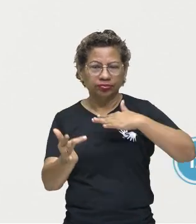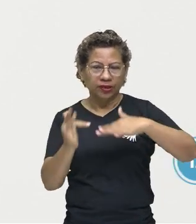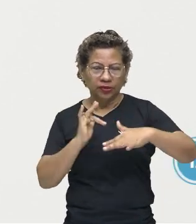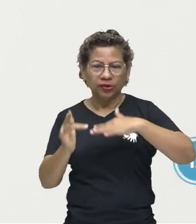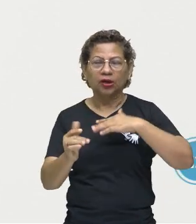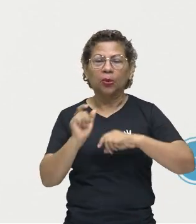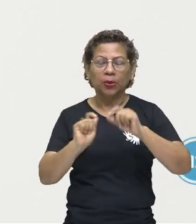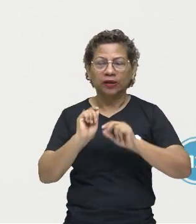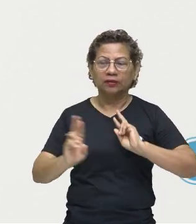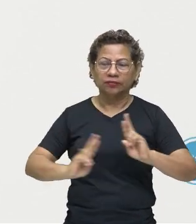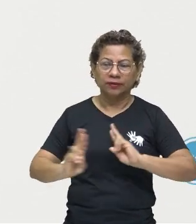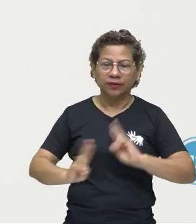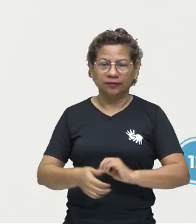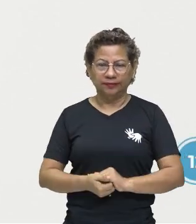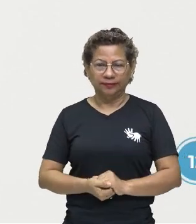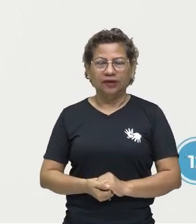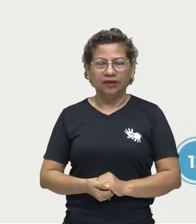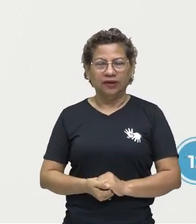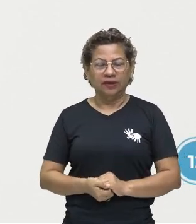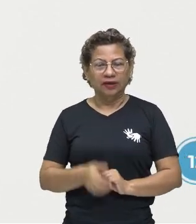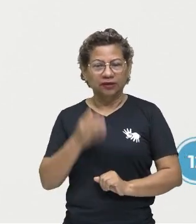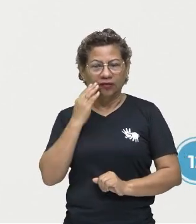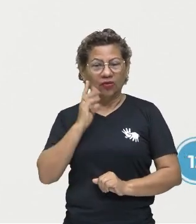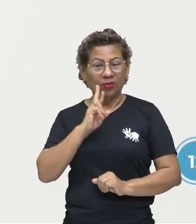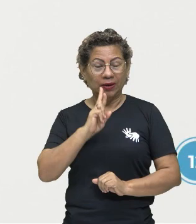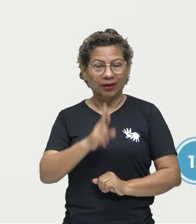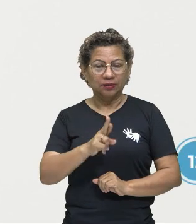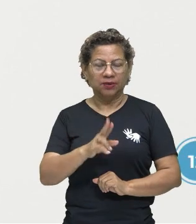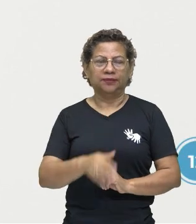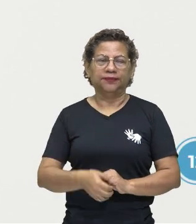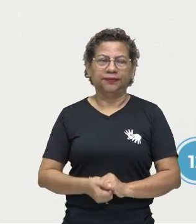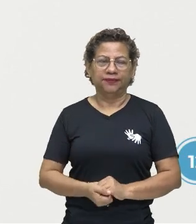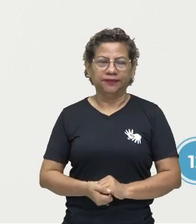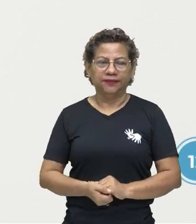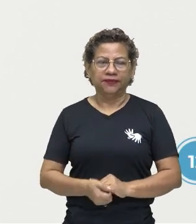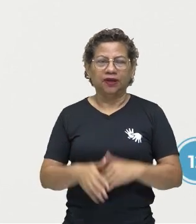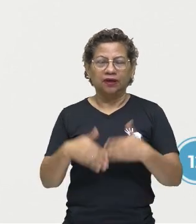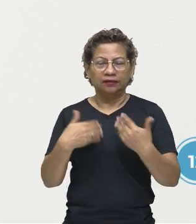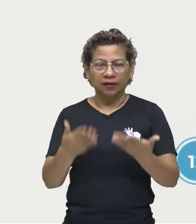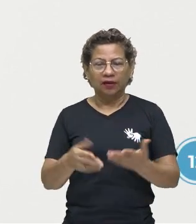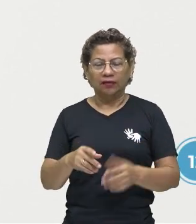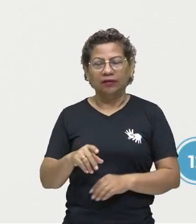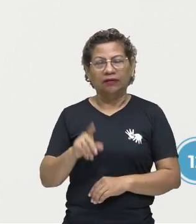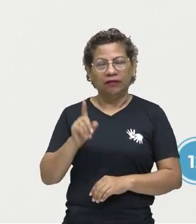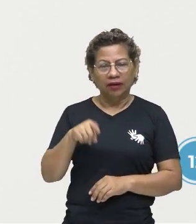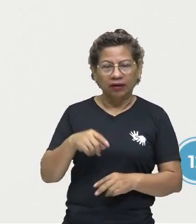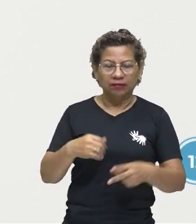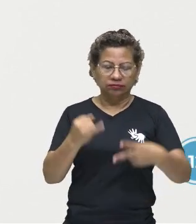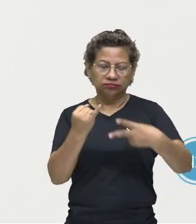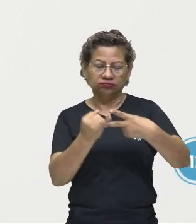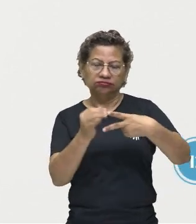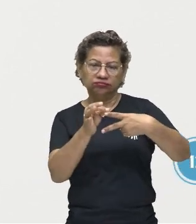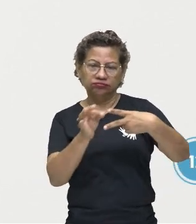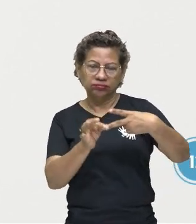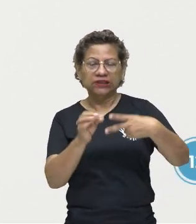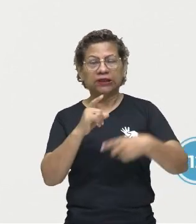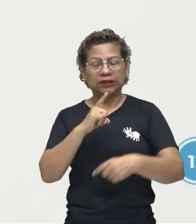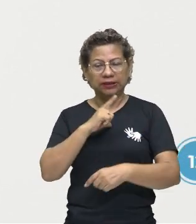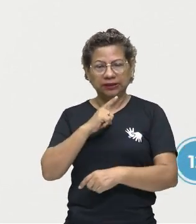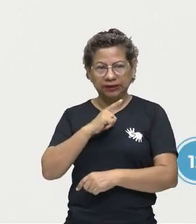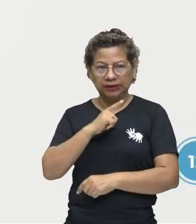Então vamos direto. Um pentágono é um polígono que tem 5